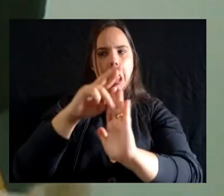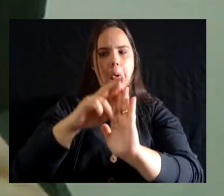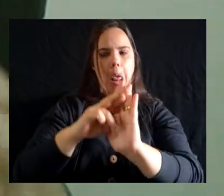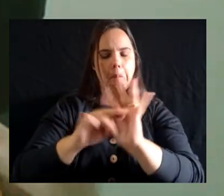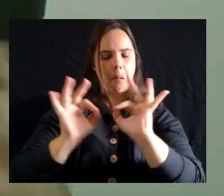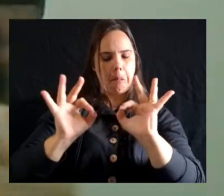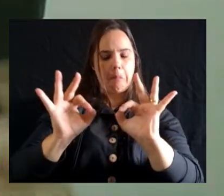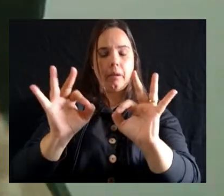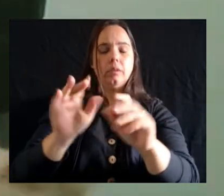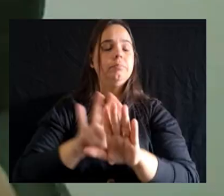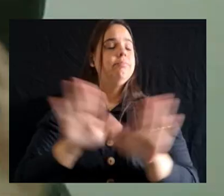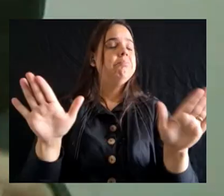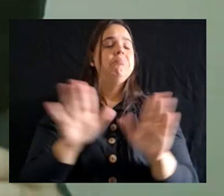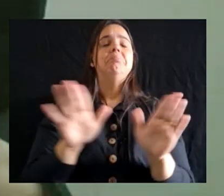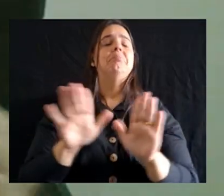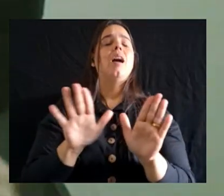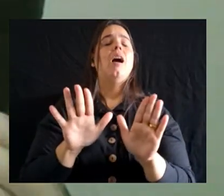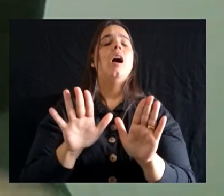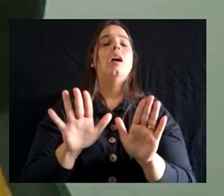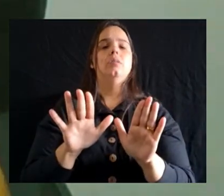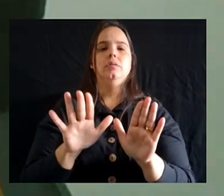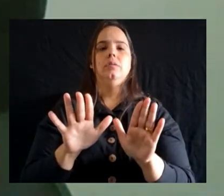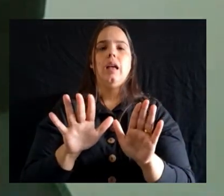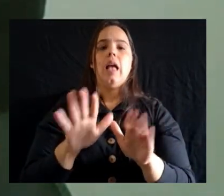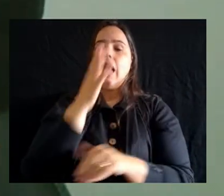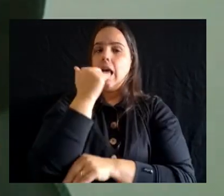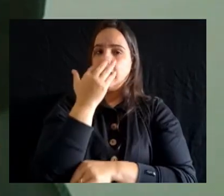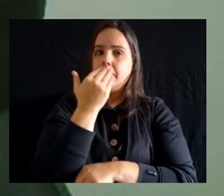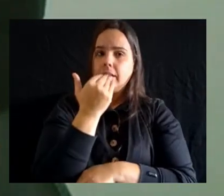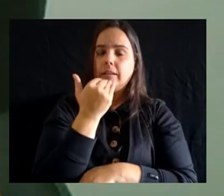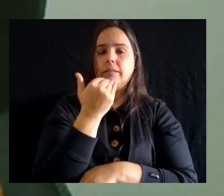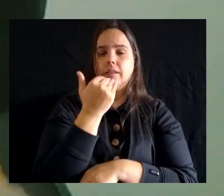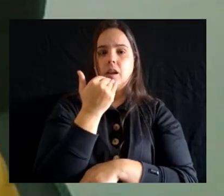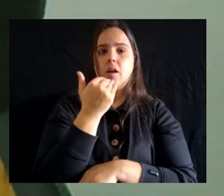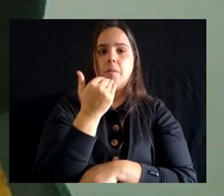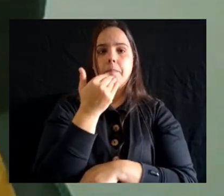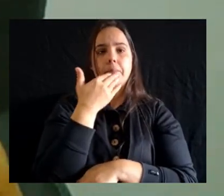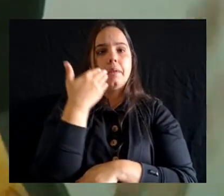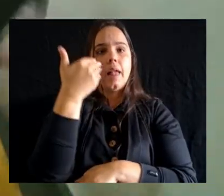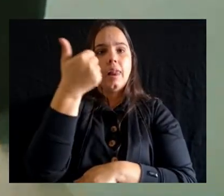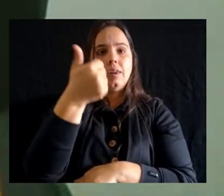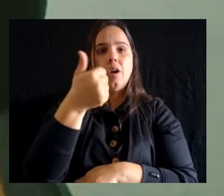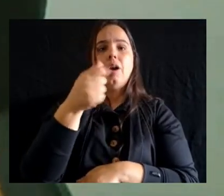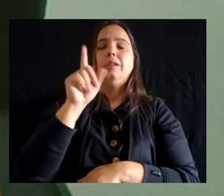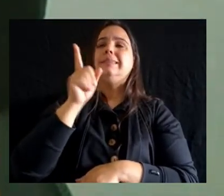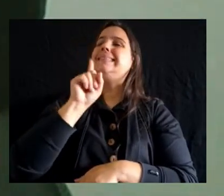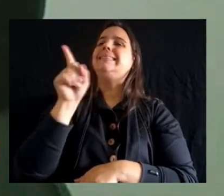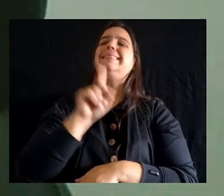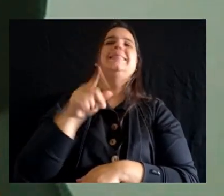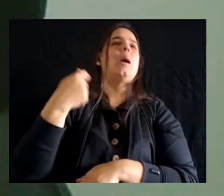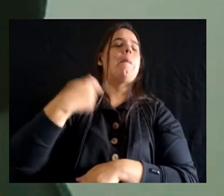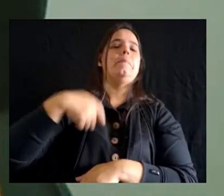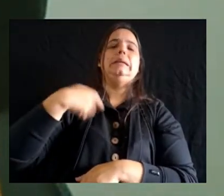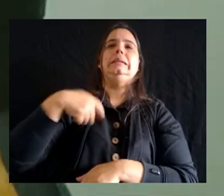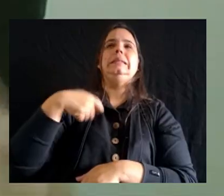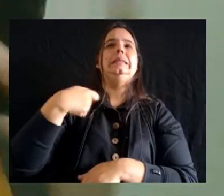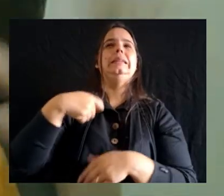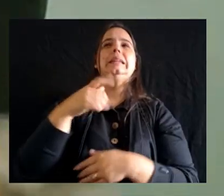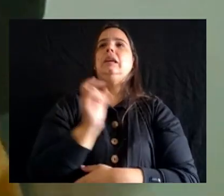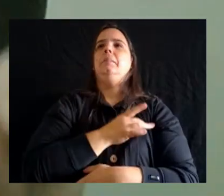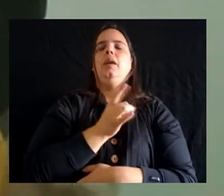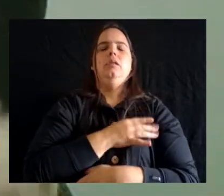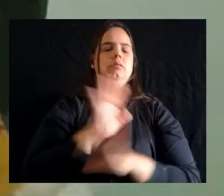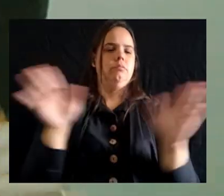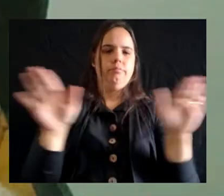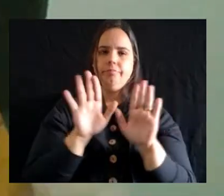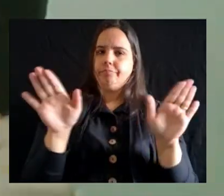Então, eu acho que a alimentação e melhora dessa alimentação não precisa vir do medo mesmo. Ou medo